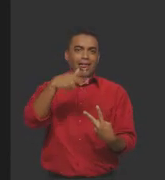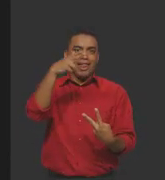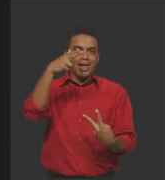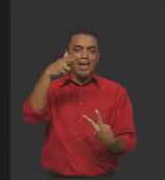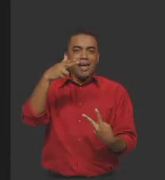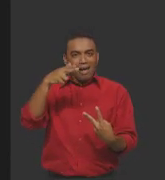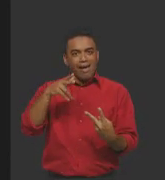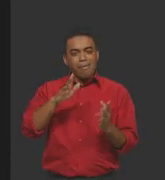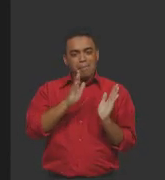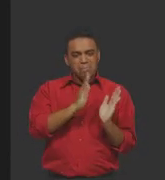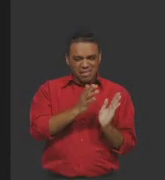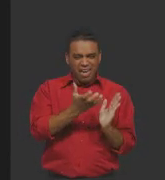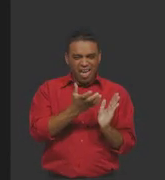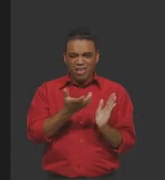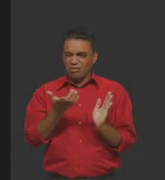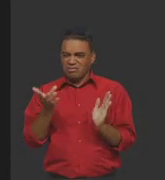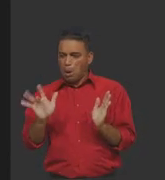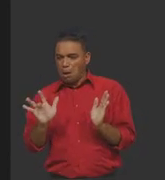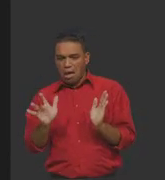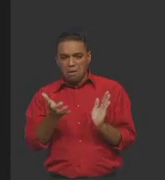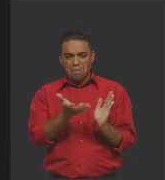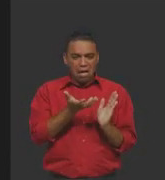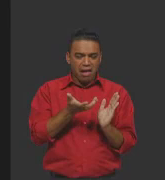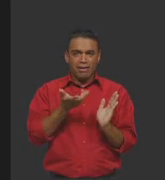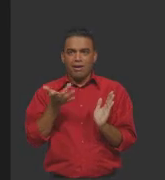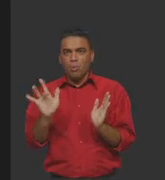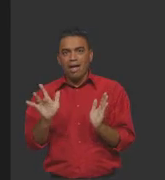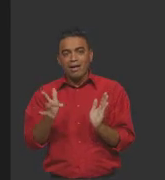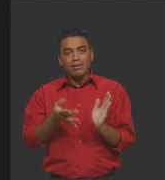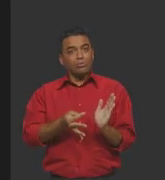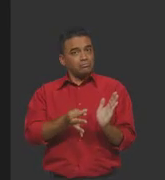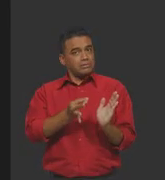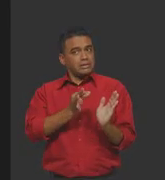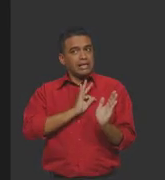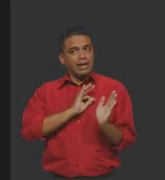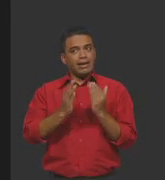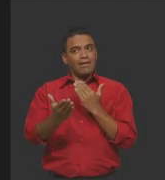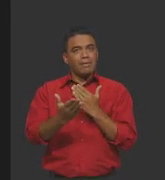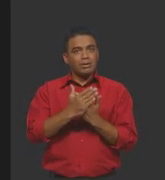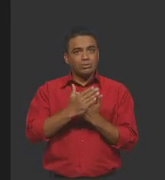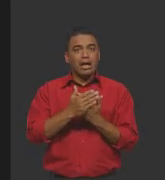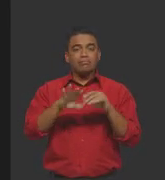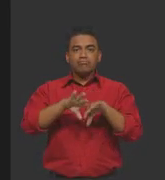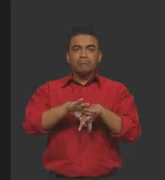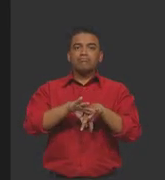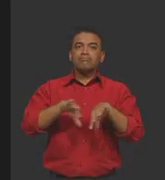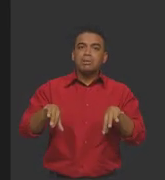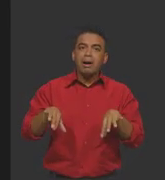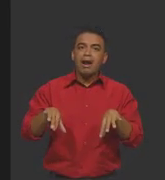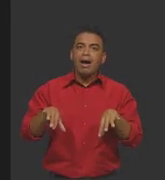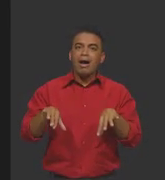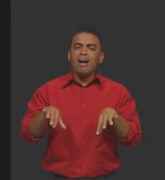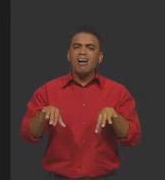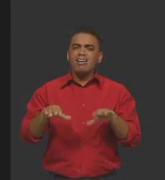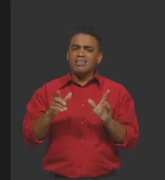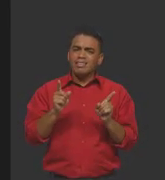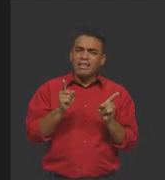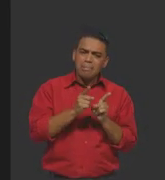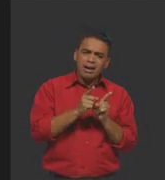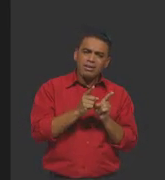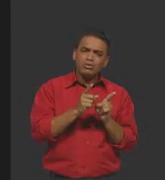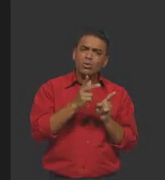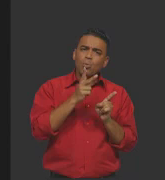que eu quero e que eu não quero. Essa técnica, então, ela vai permitir eu separar esses fragmentos em tamanhos